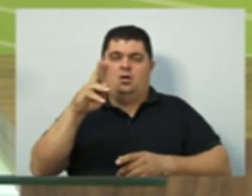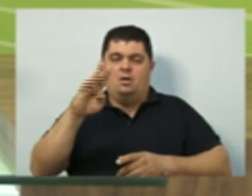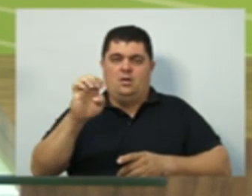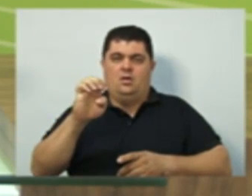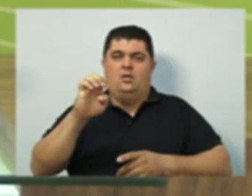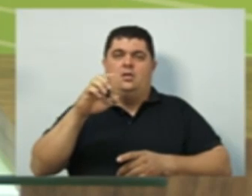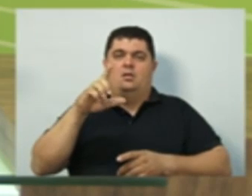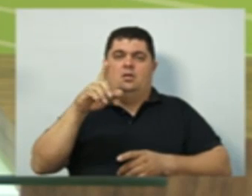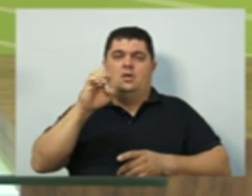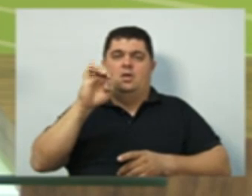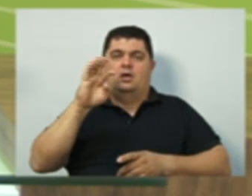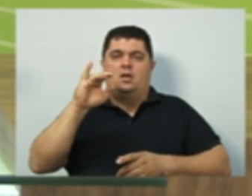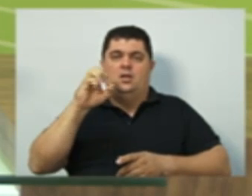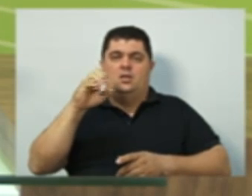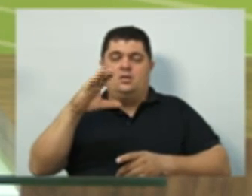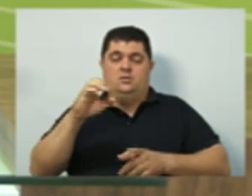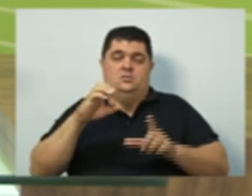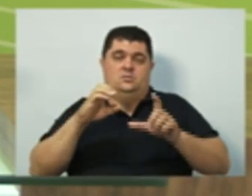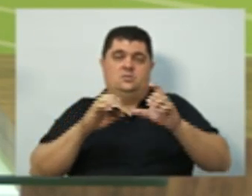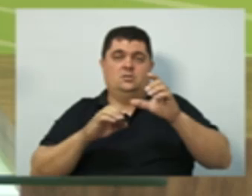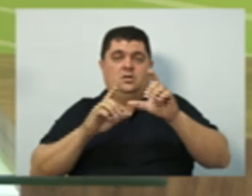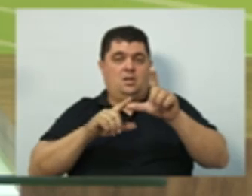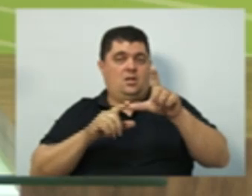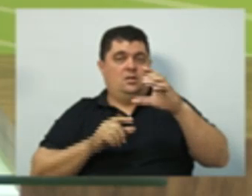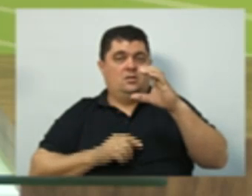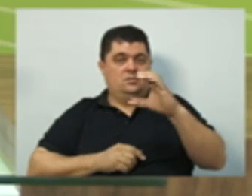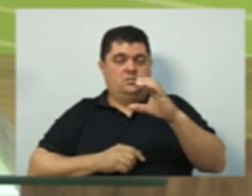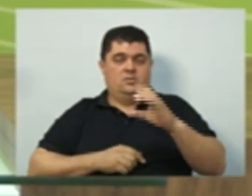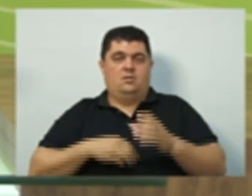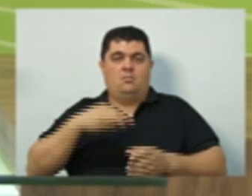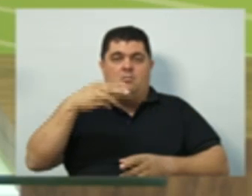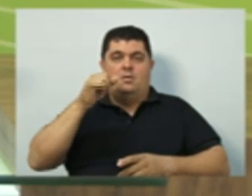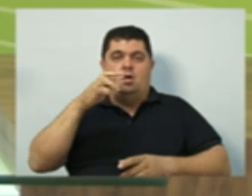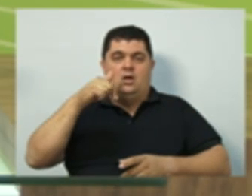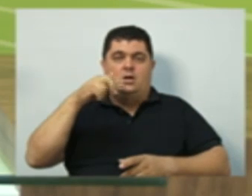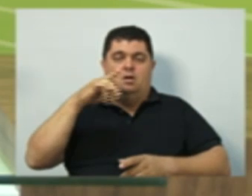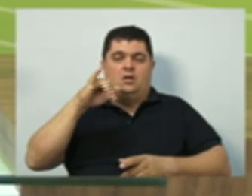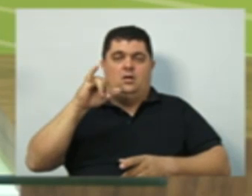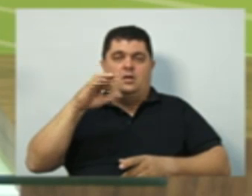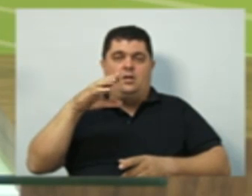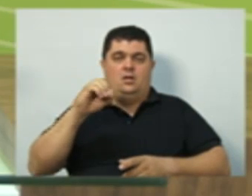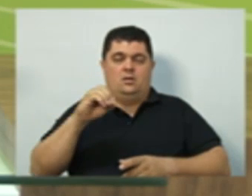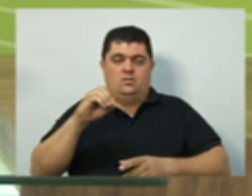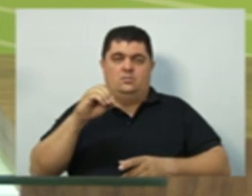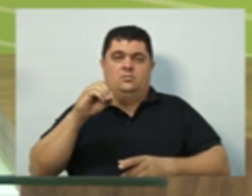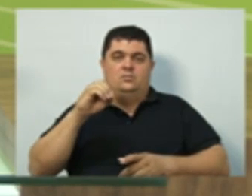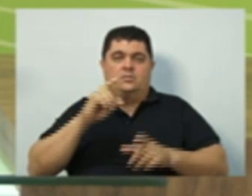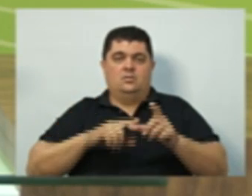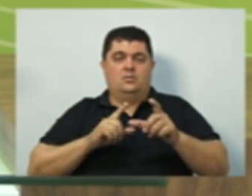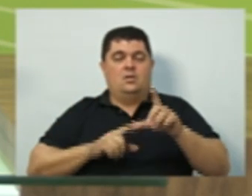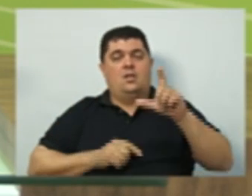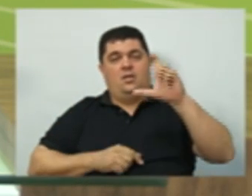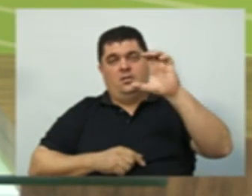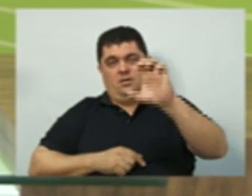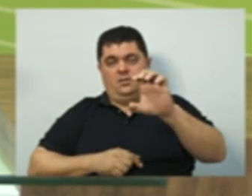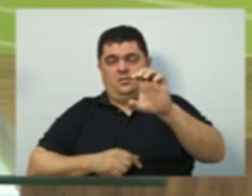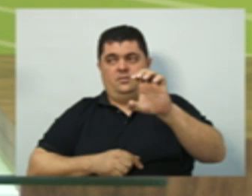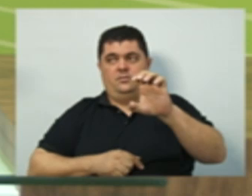Helenice, todas na letra C. O Marquelino Santana, da Escola Jaime Peixoto, está riscando na letra E.